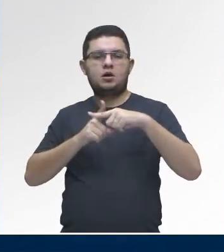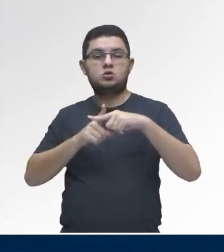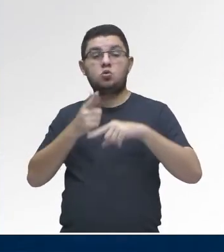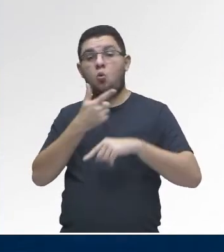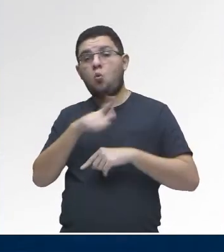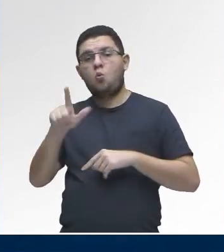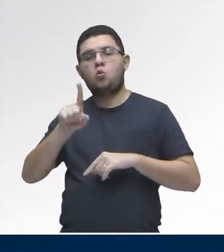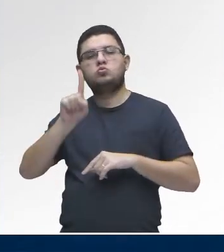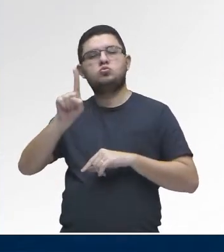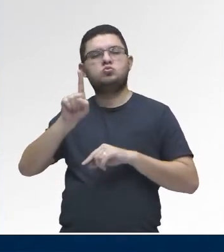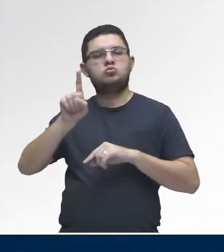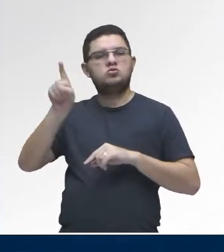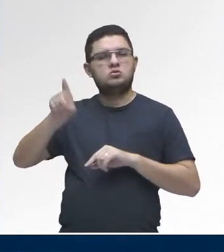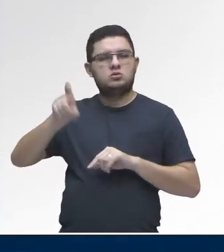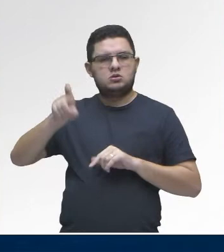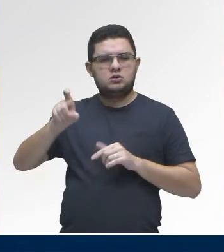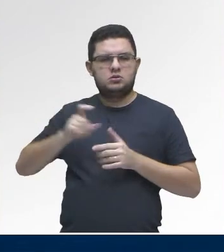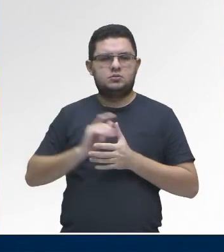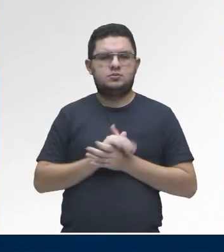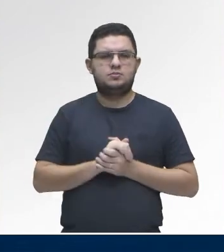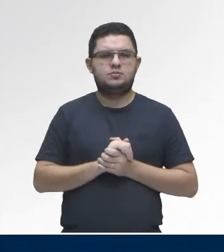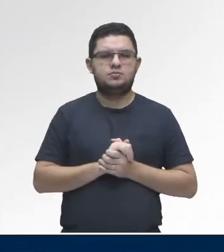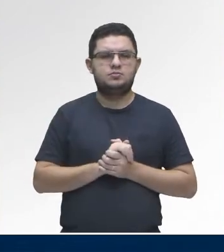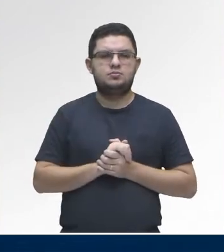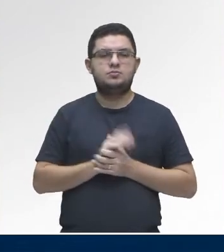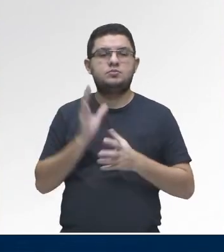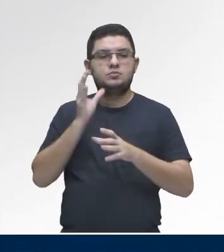gente simplesmente soma aqui 1 mais 1,